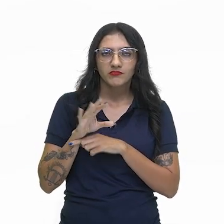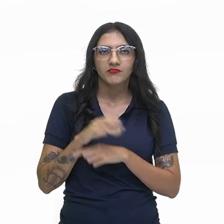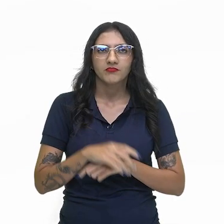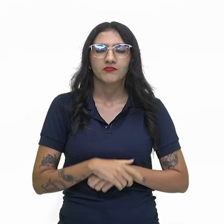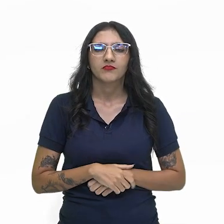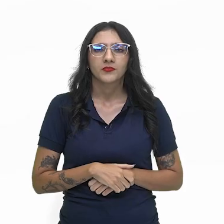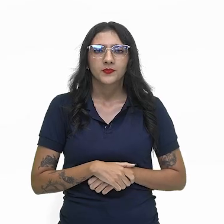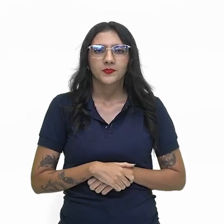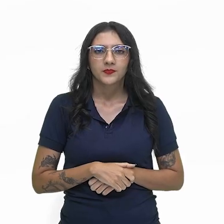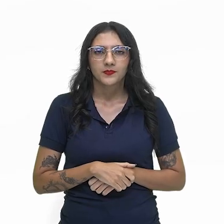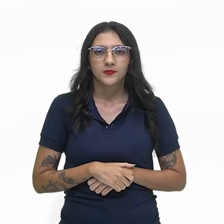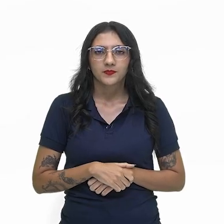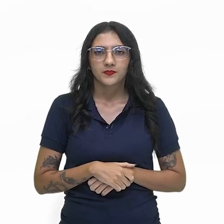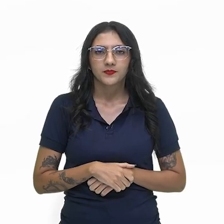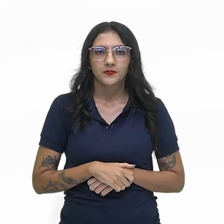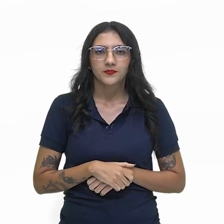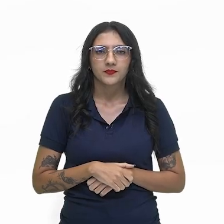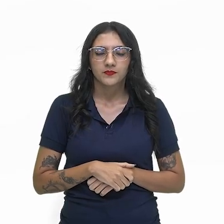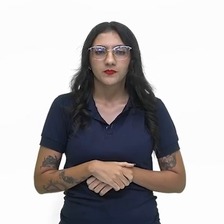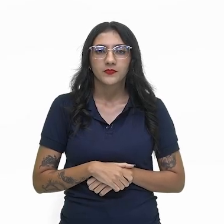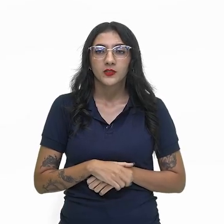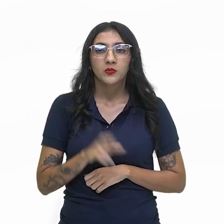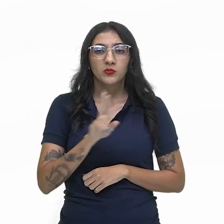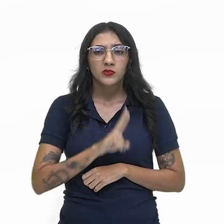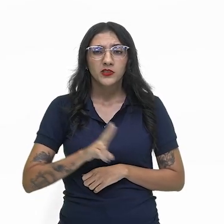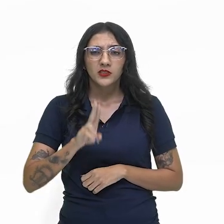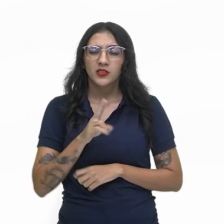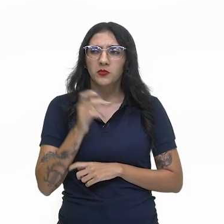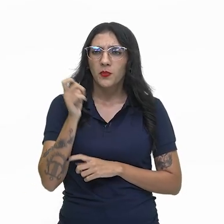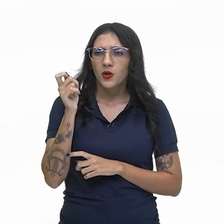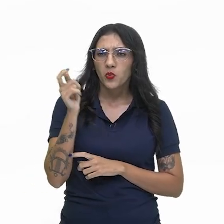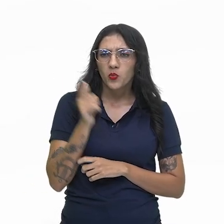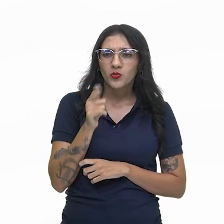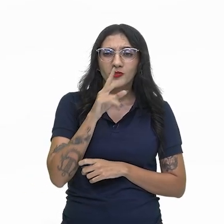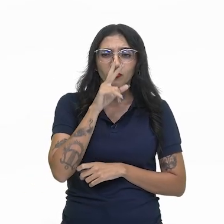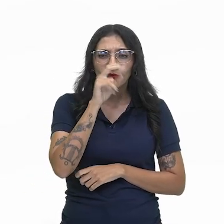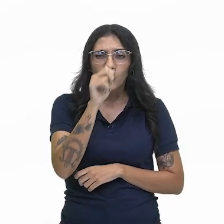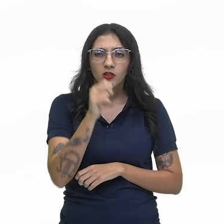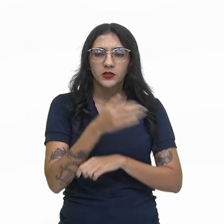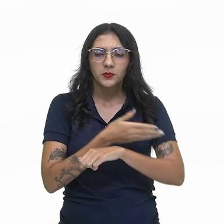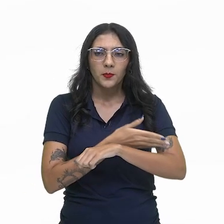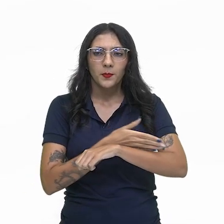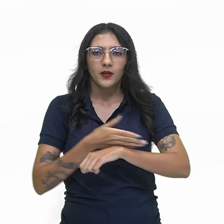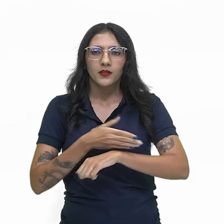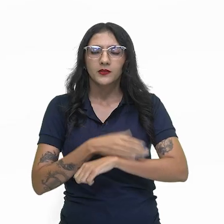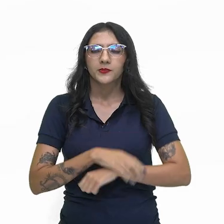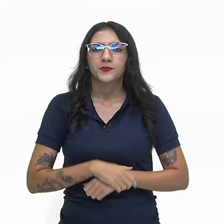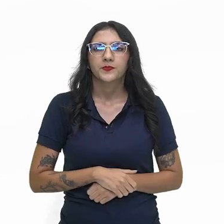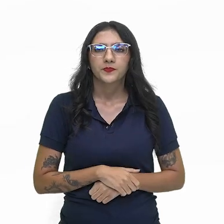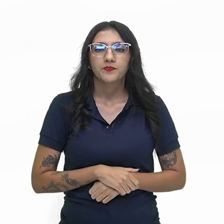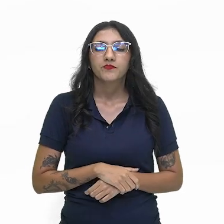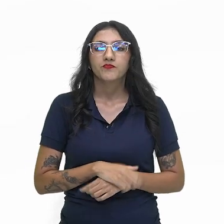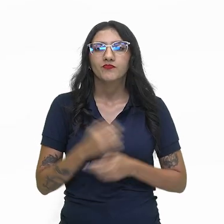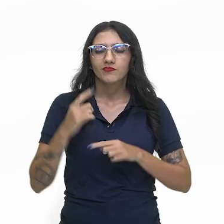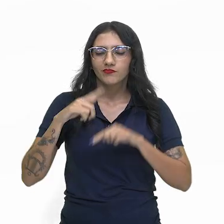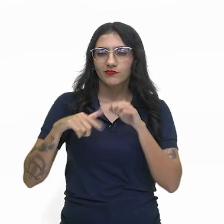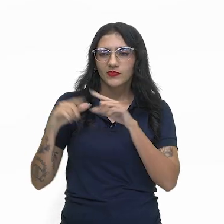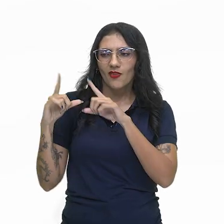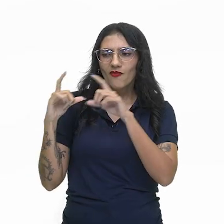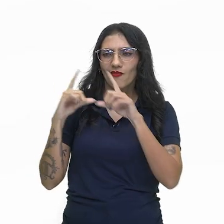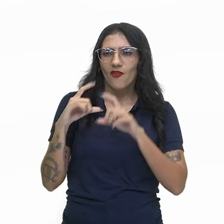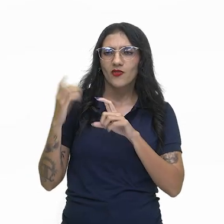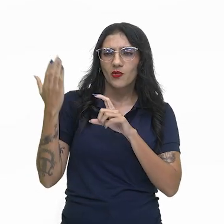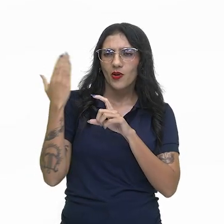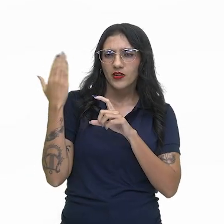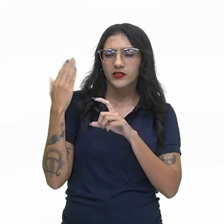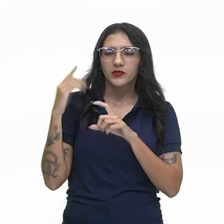de flashes com uma intensa luz branca. Então, as máquinas fotográficas